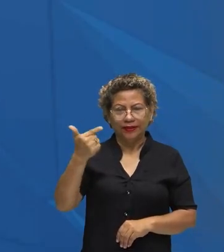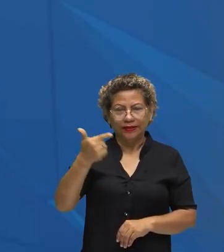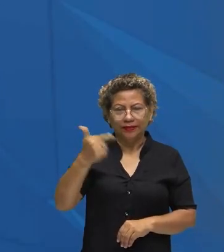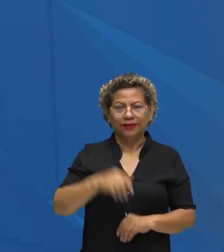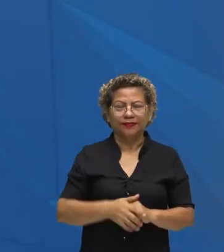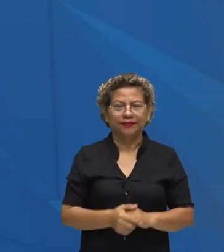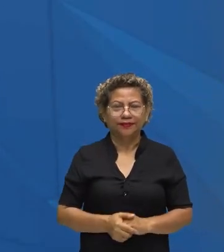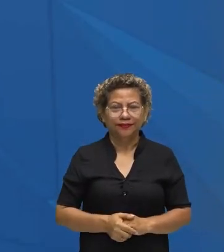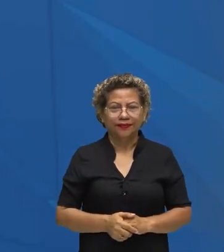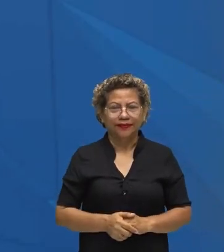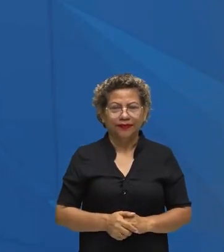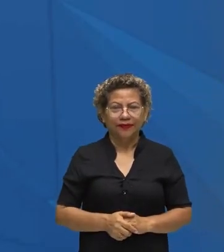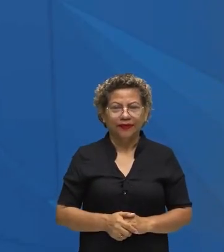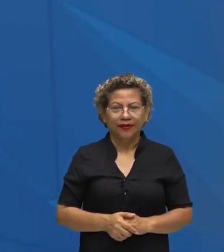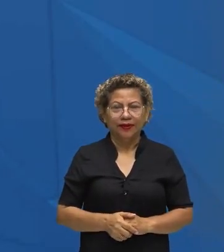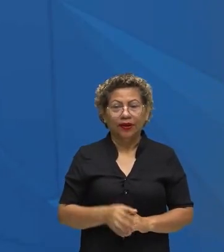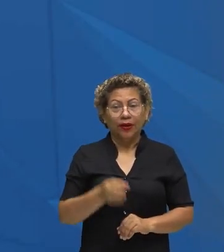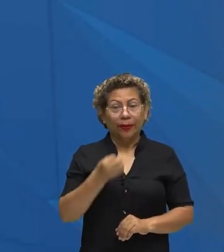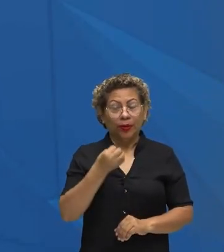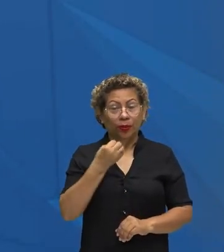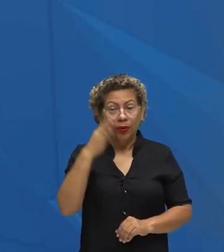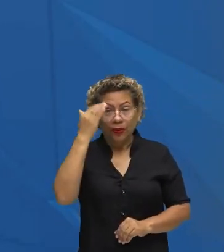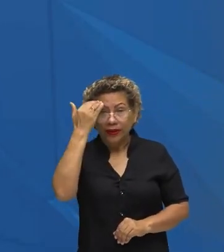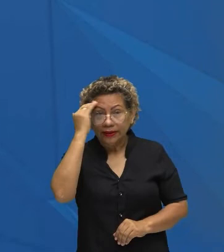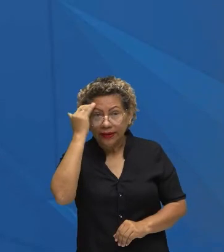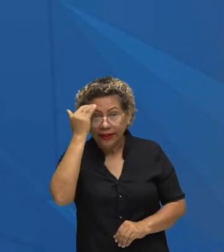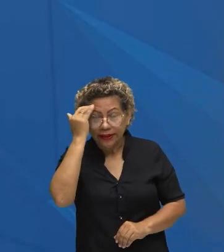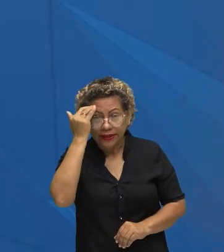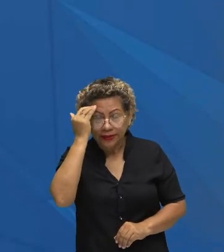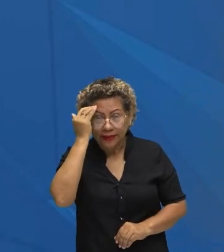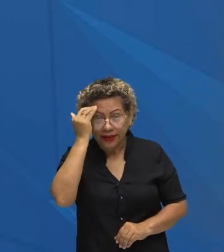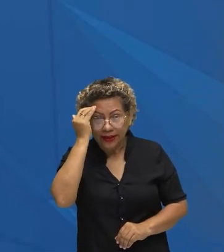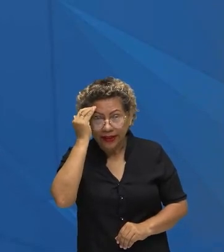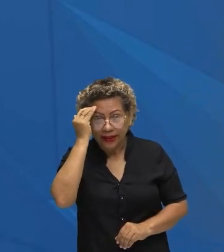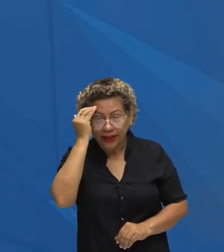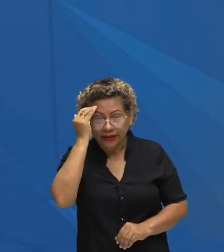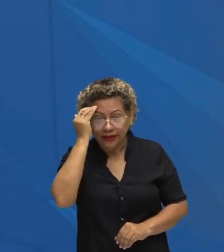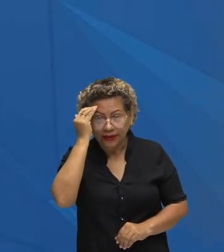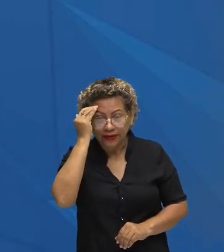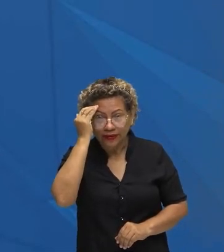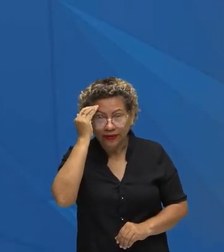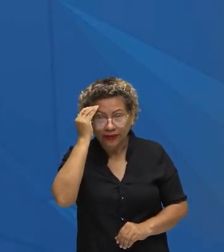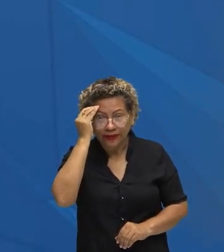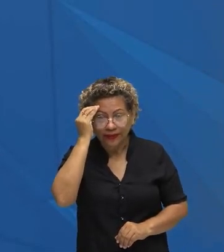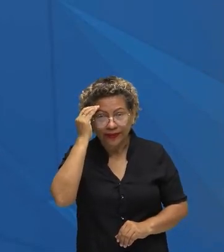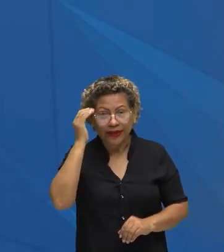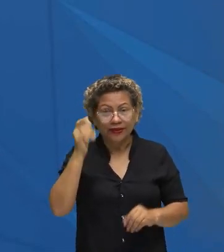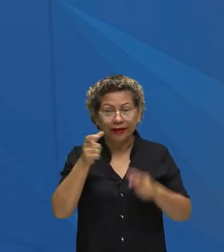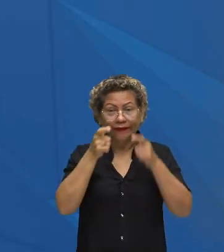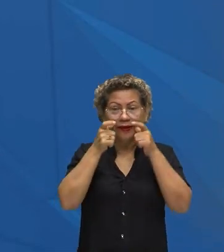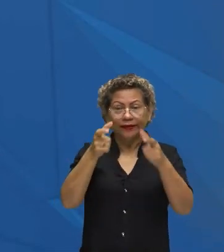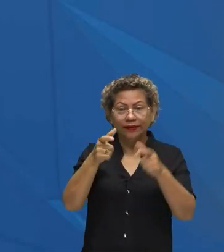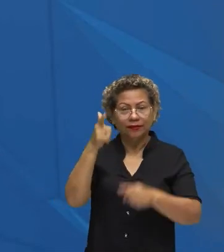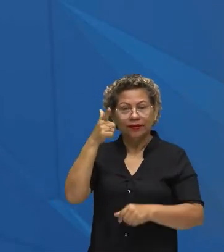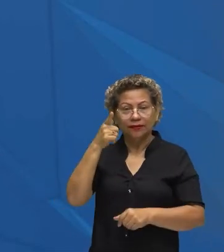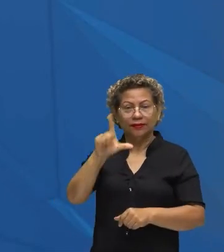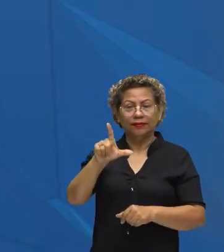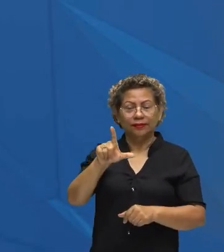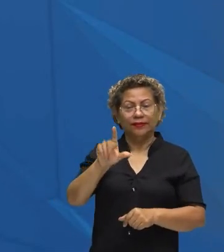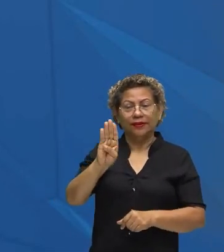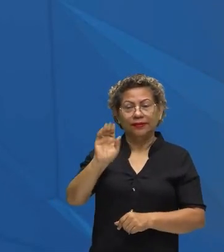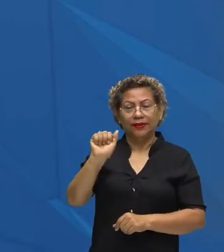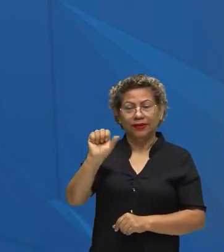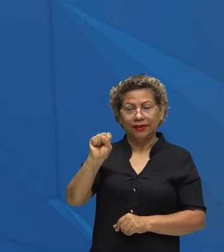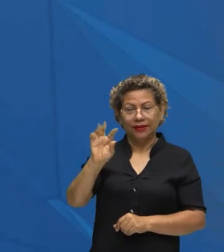gabarito. Para um bom entendedor, meia palavra, basta. Parabéns aí a você que acertou, que anotou